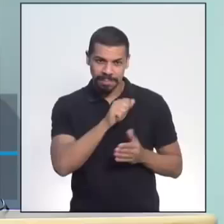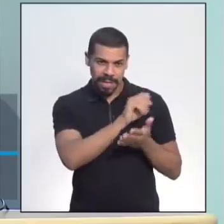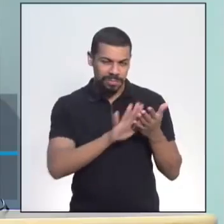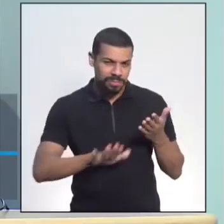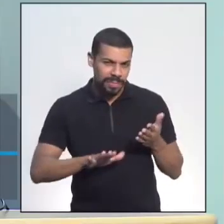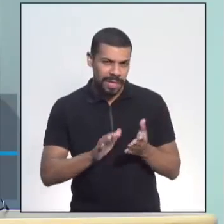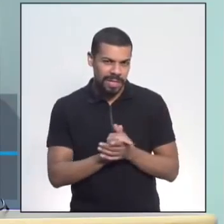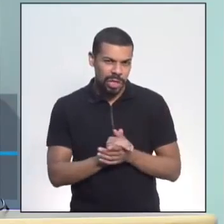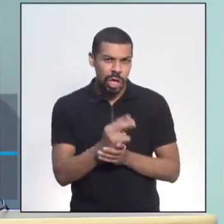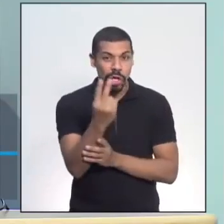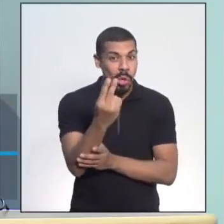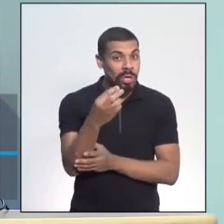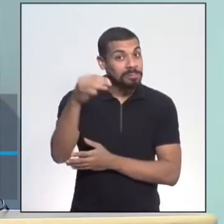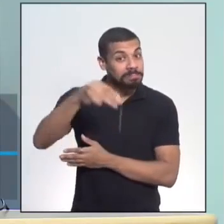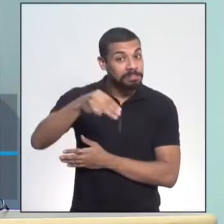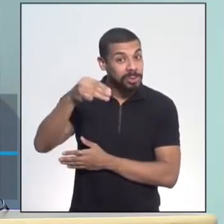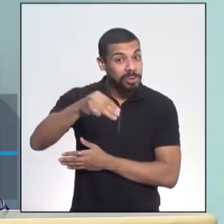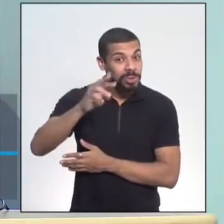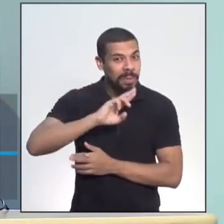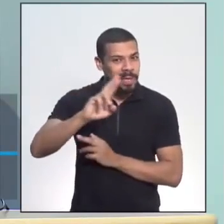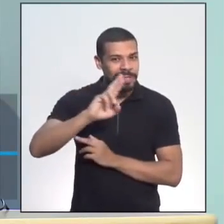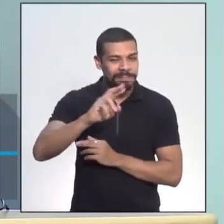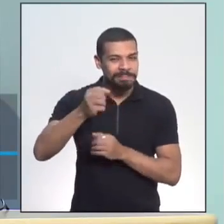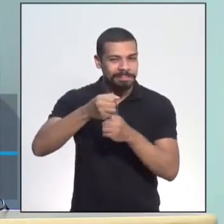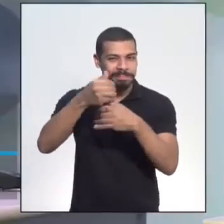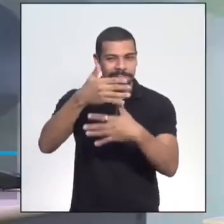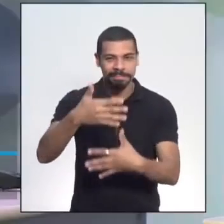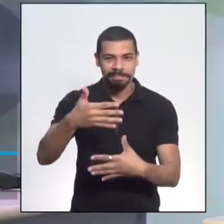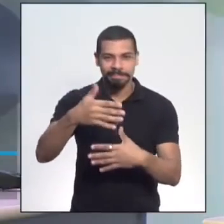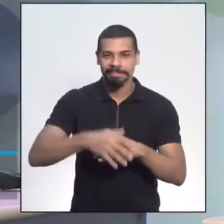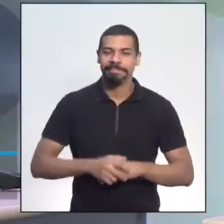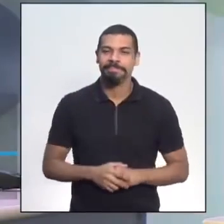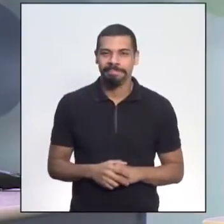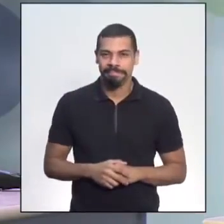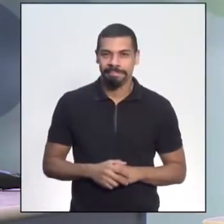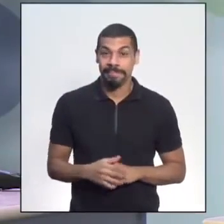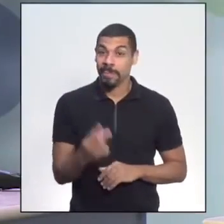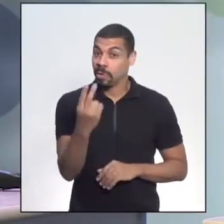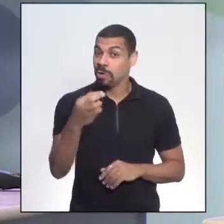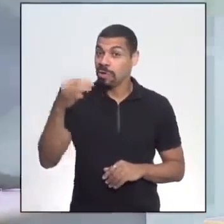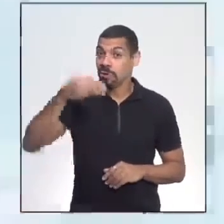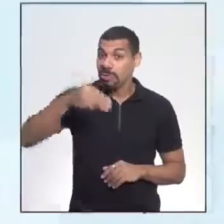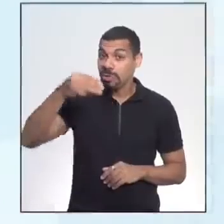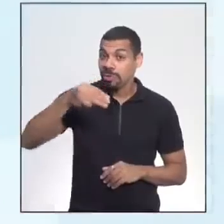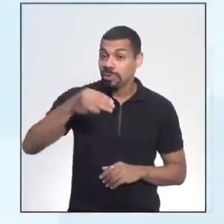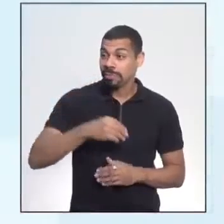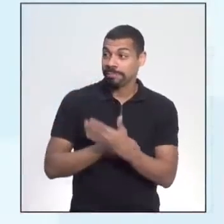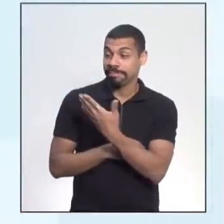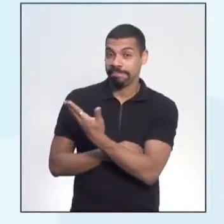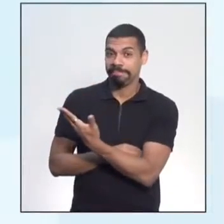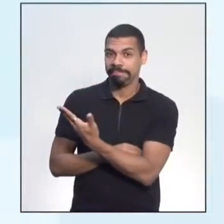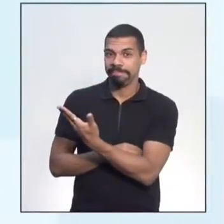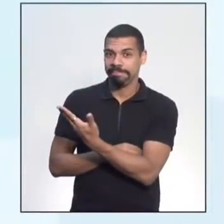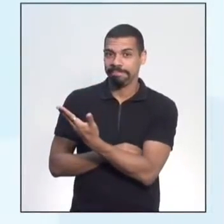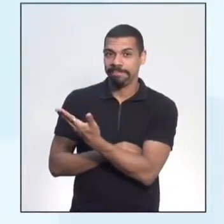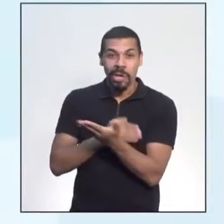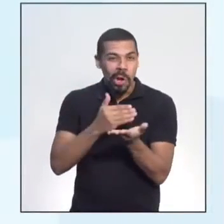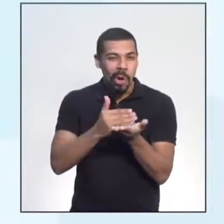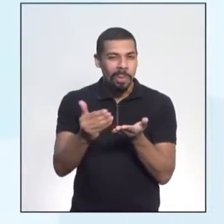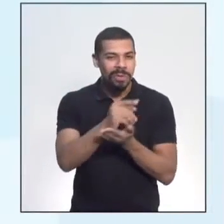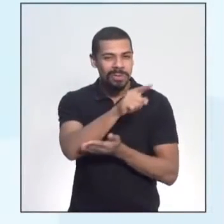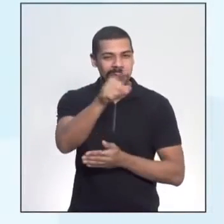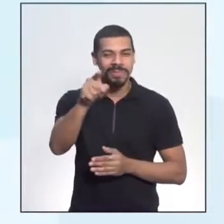nossos alunos têm 2 minutos para este chat. Então, muito bem, a atividade vai ficar na lousa. 2 minutos a partir de agora